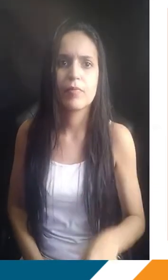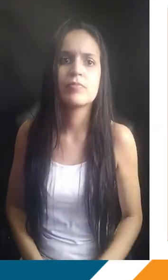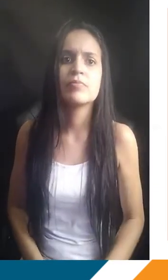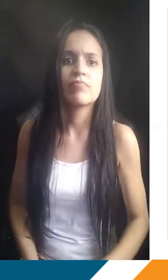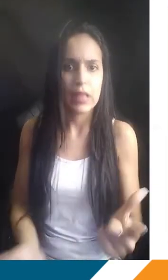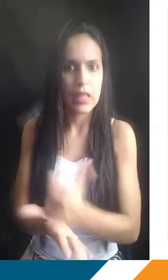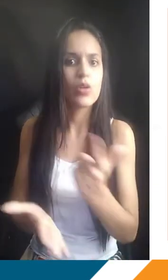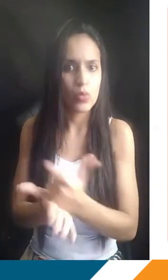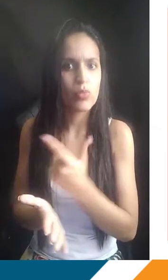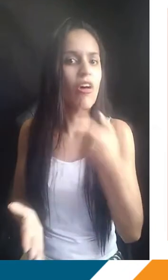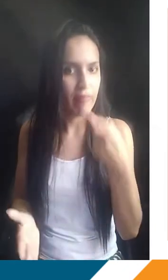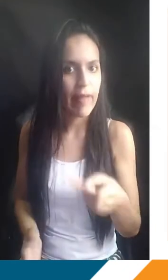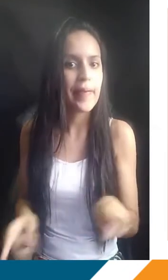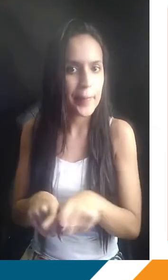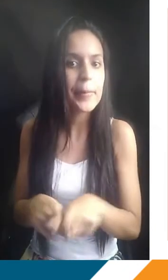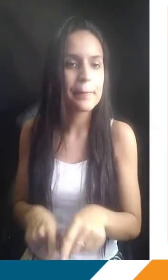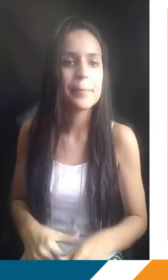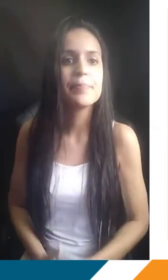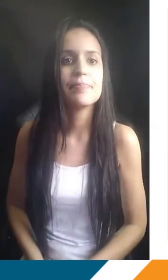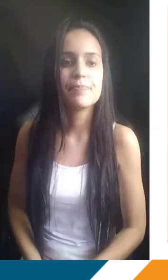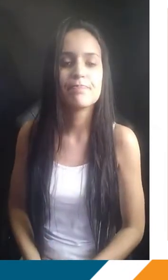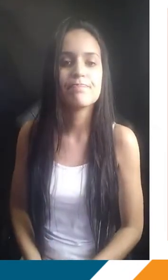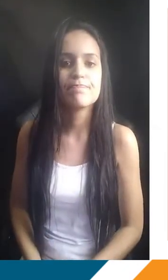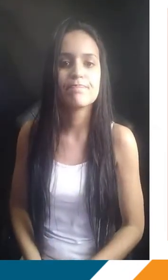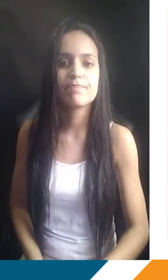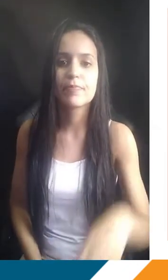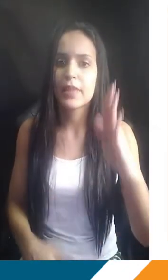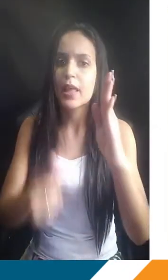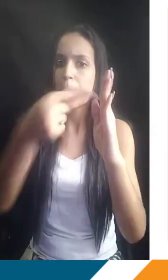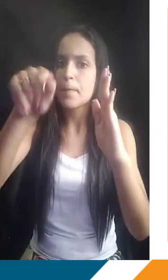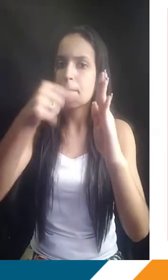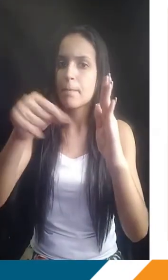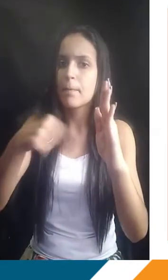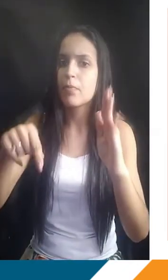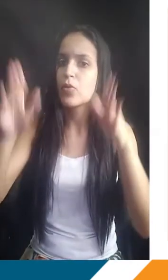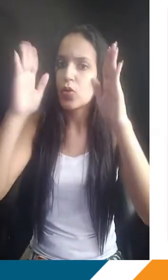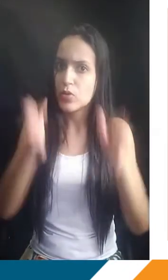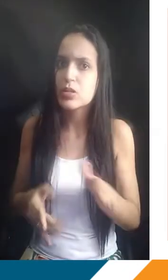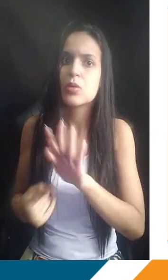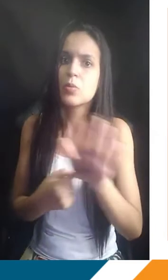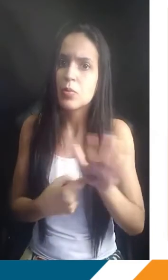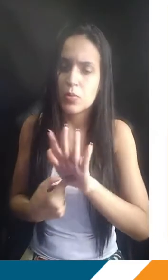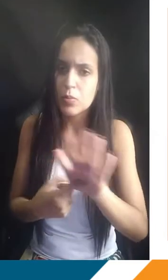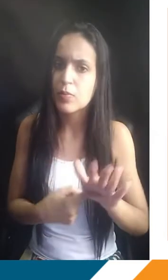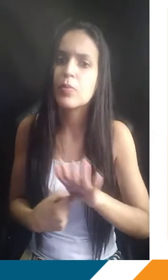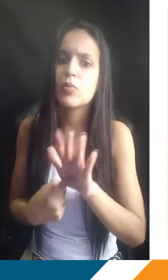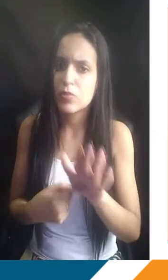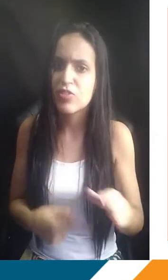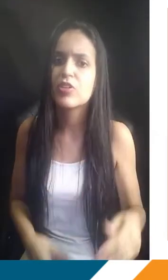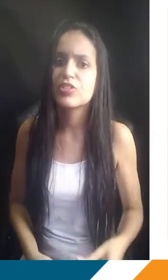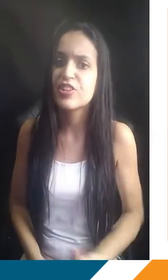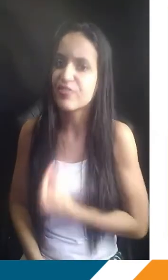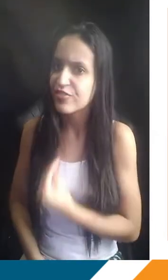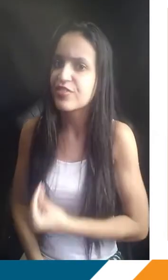gente está destacando esse surgimento de obras que vão estar intimamente ligadas a essa realidade de violência, né? E na poesia, essa busca da